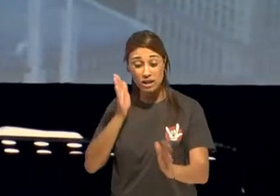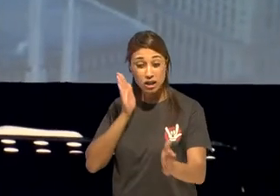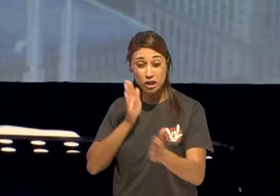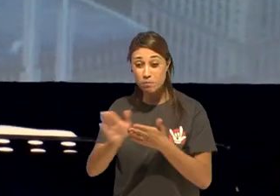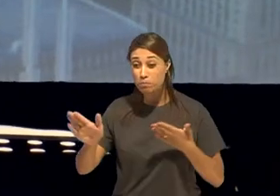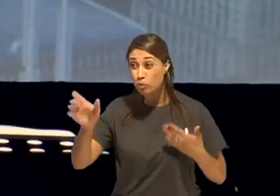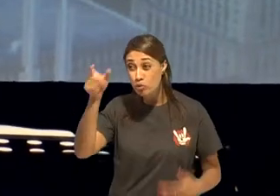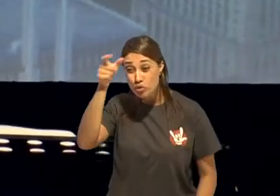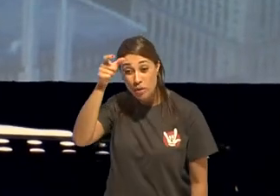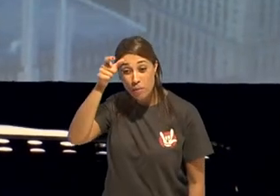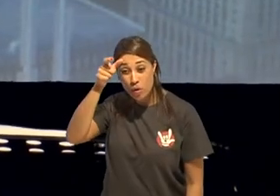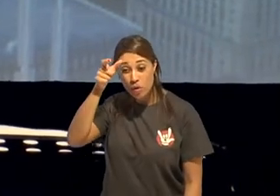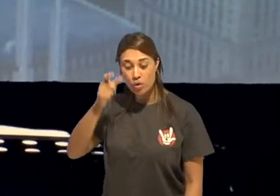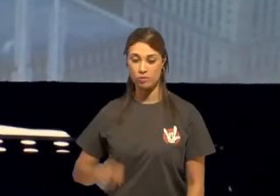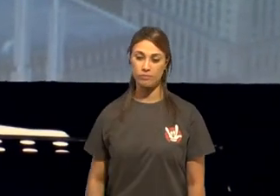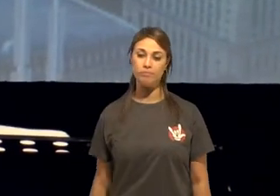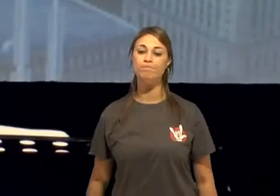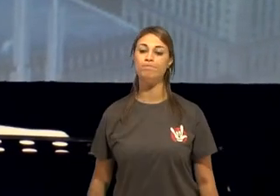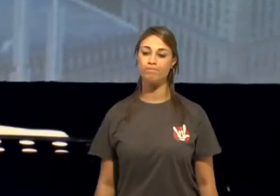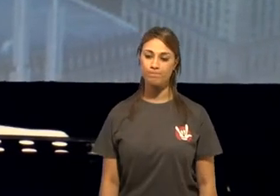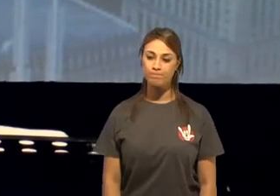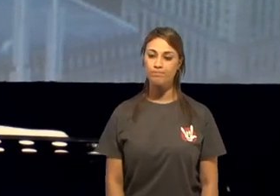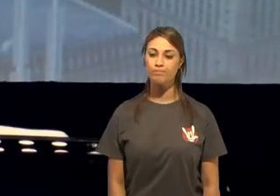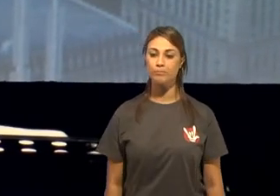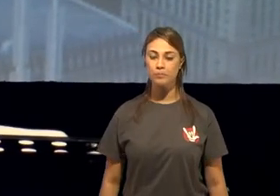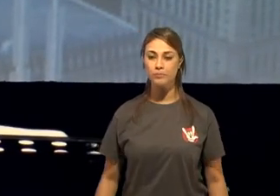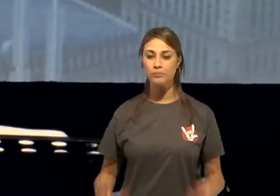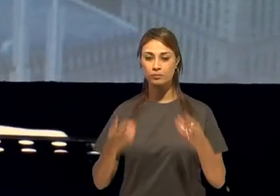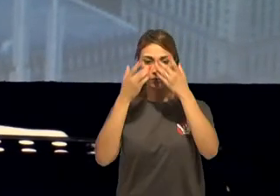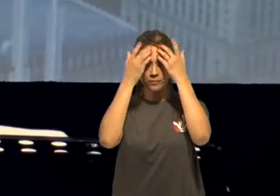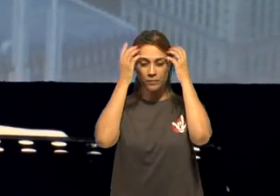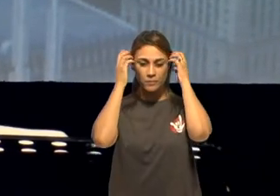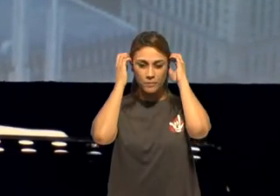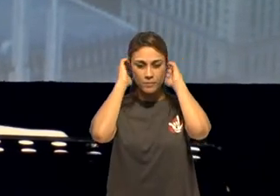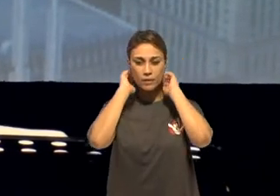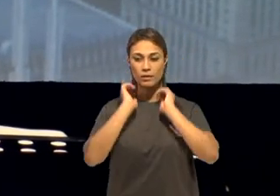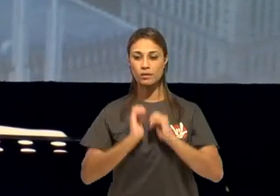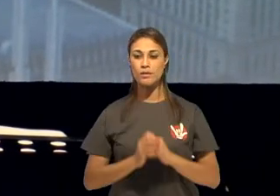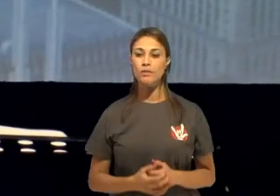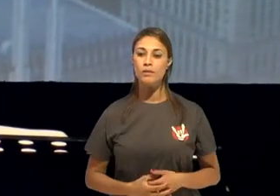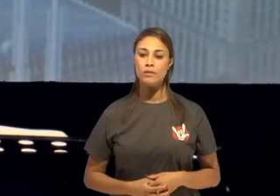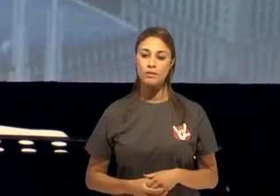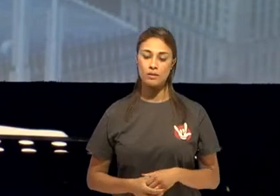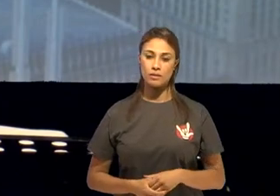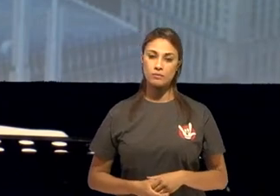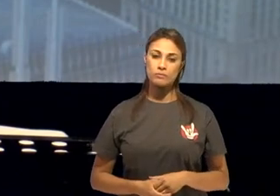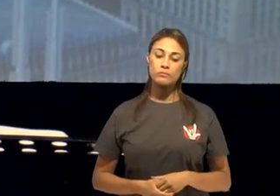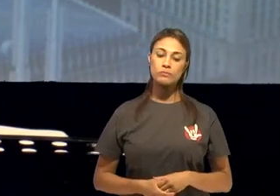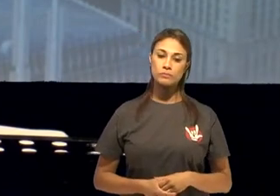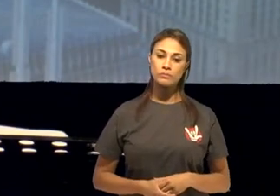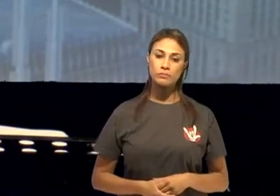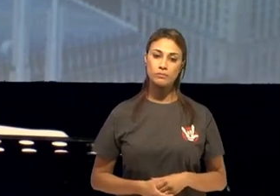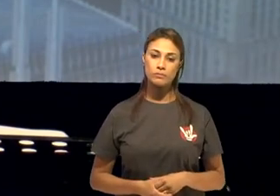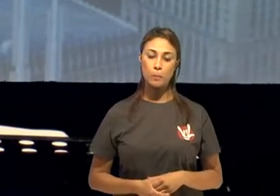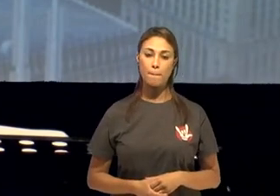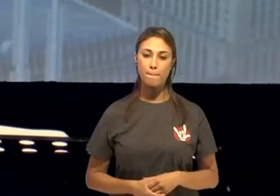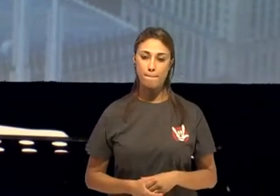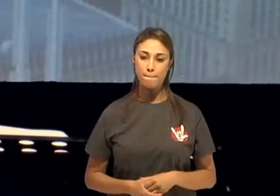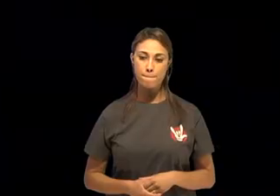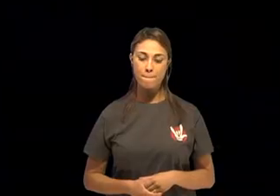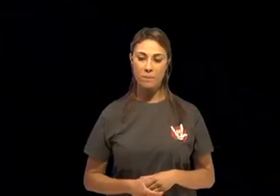E honra é a questão da multiplicação. E não estou falando só de gente, eu estou falando em todas as áreas da sua